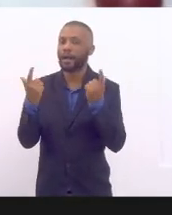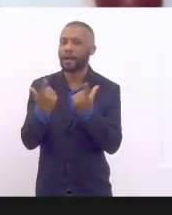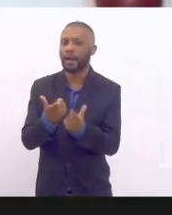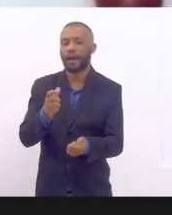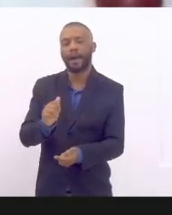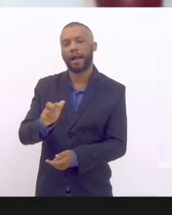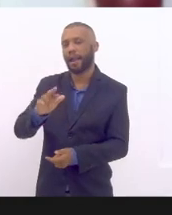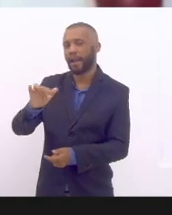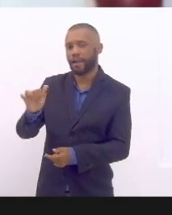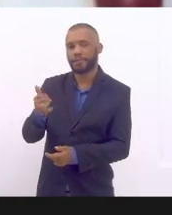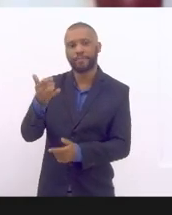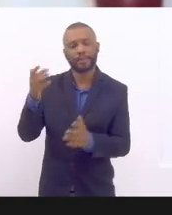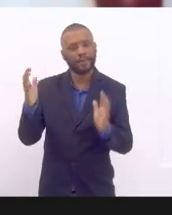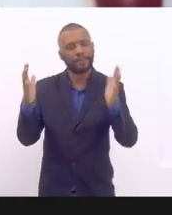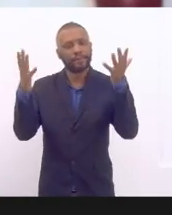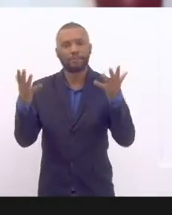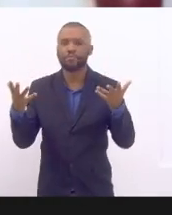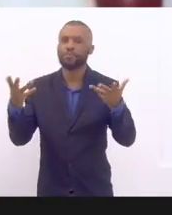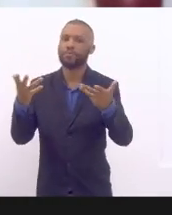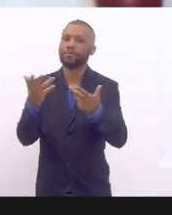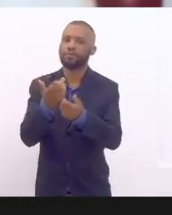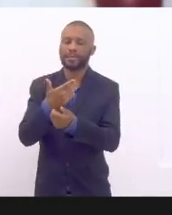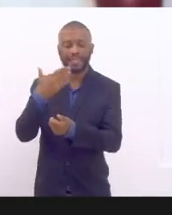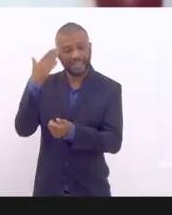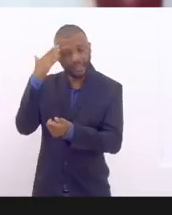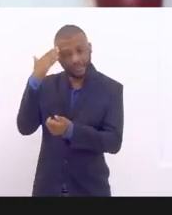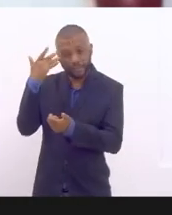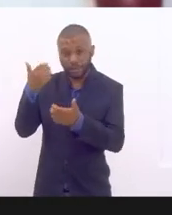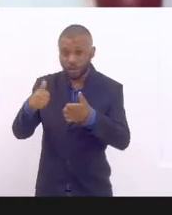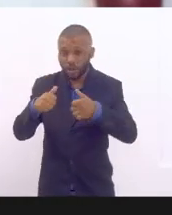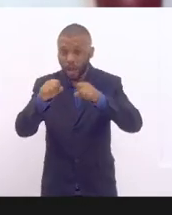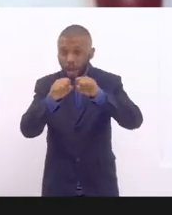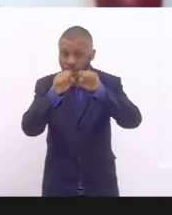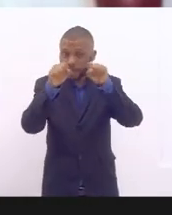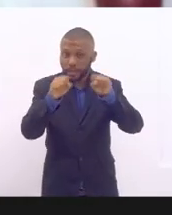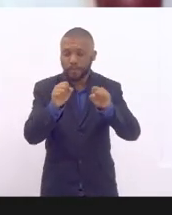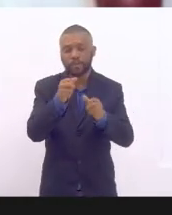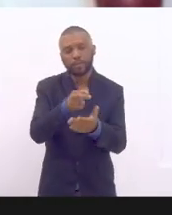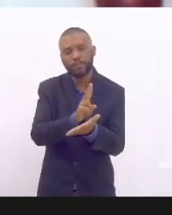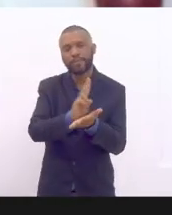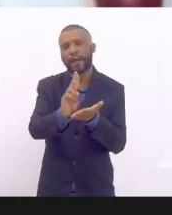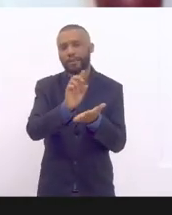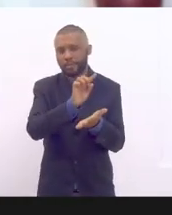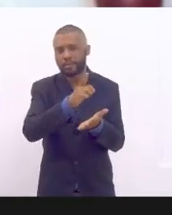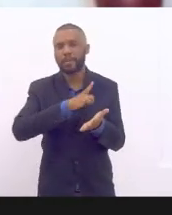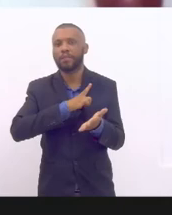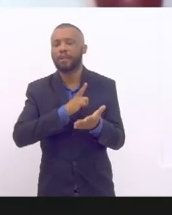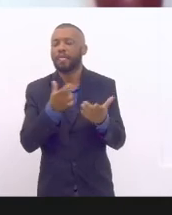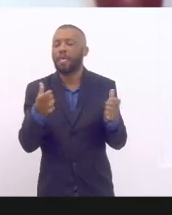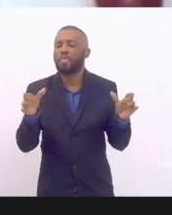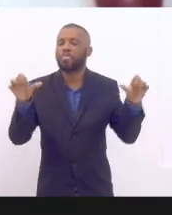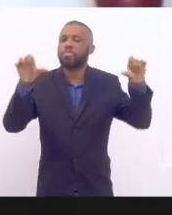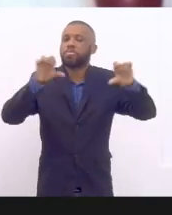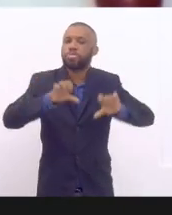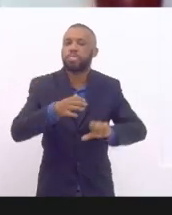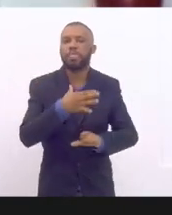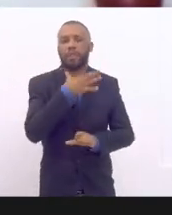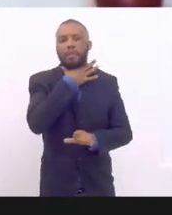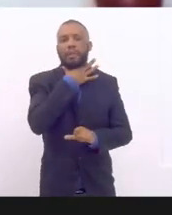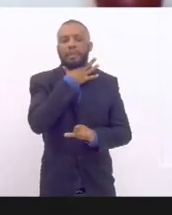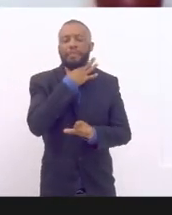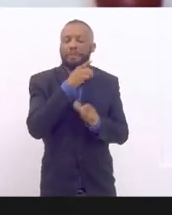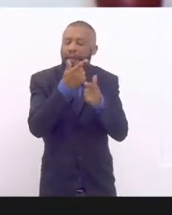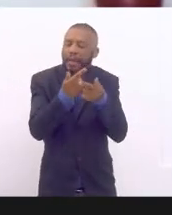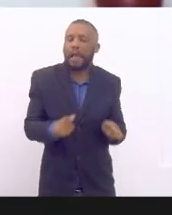é a a crise que o sistema das universidades federais vão enfrentando é uma crise